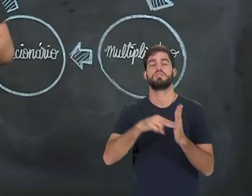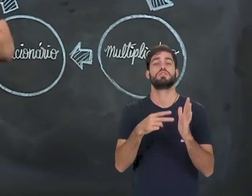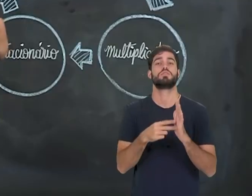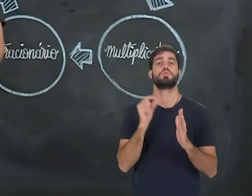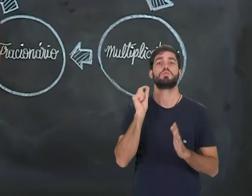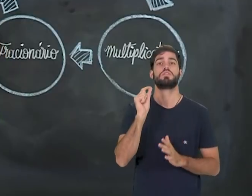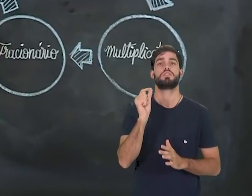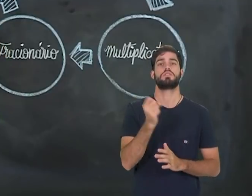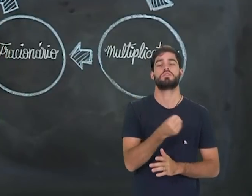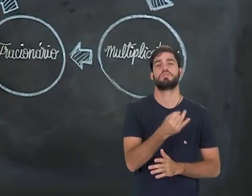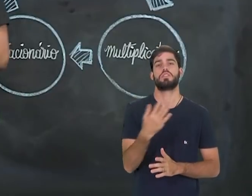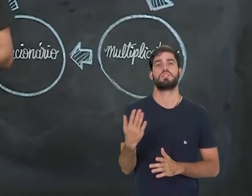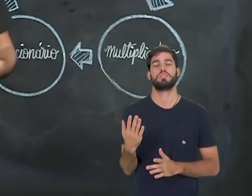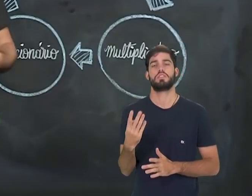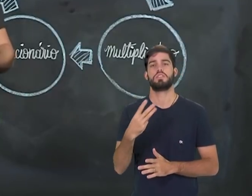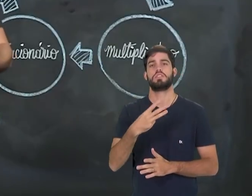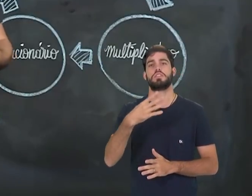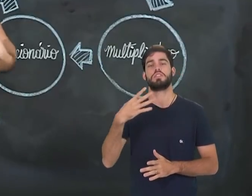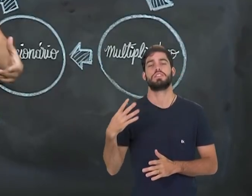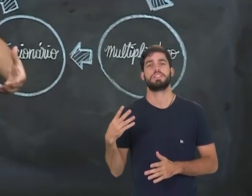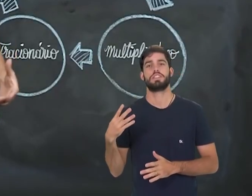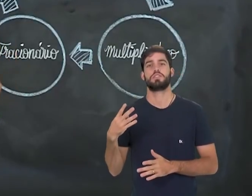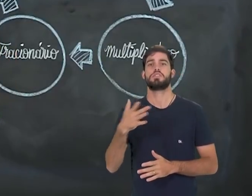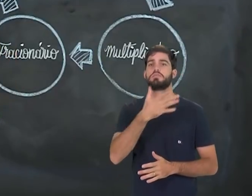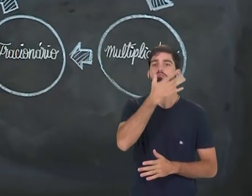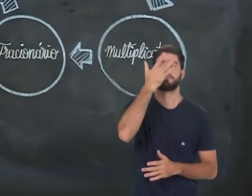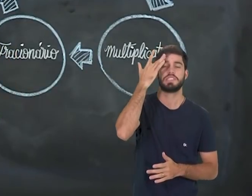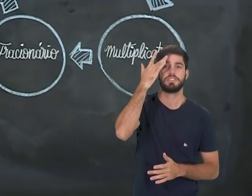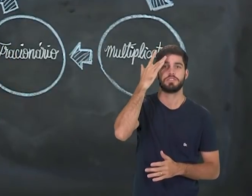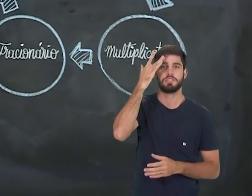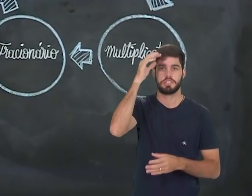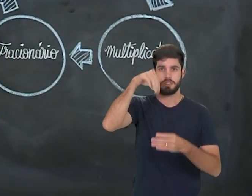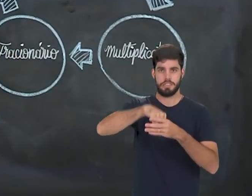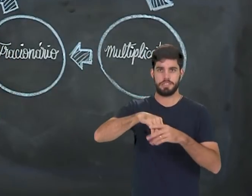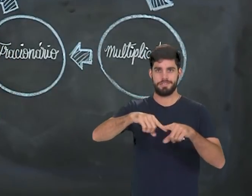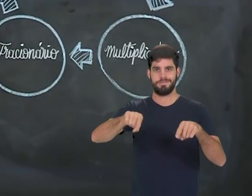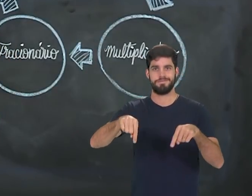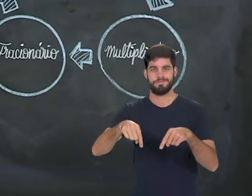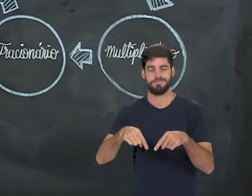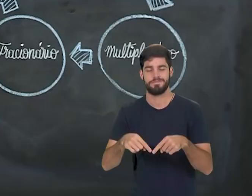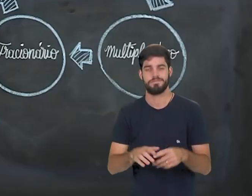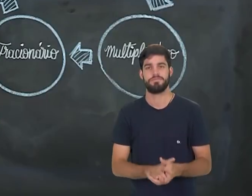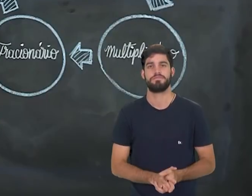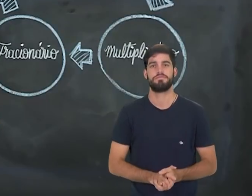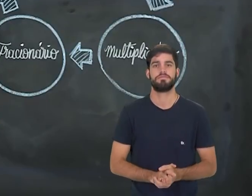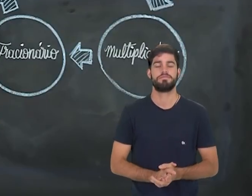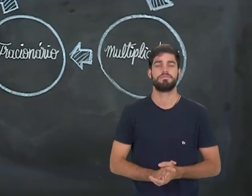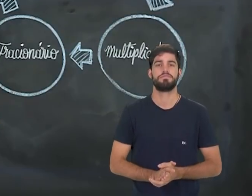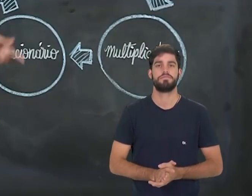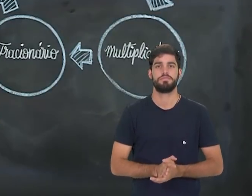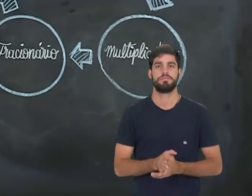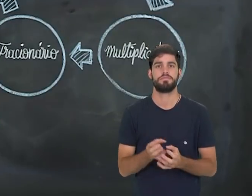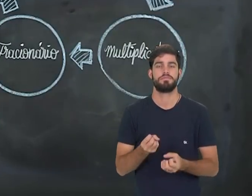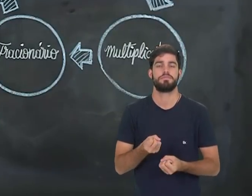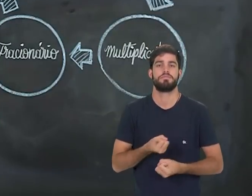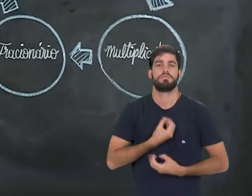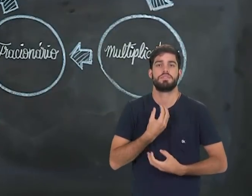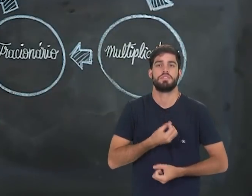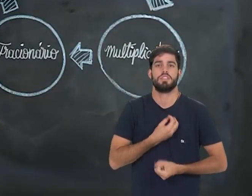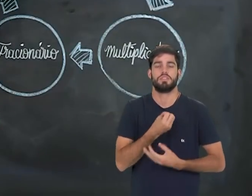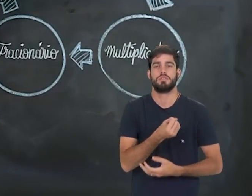quantidade. Então, 34. Há 34 pessoas neste recinto. Então, esse 34, essa expressão de quantidade, é um